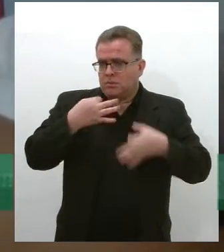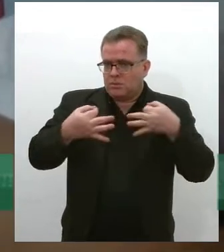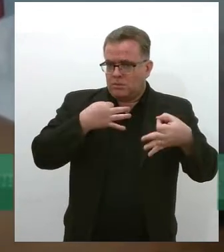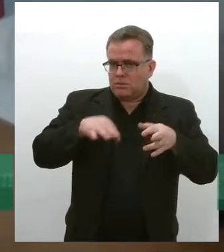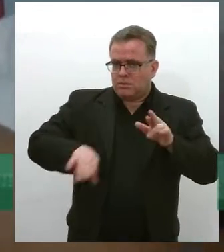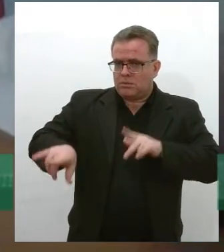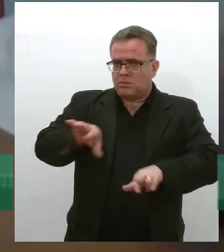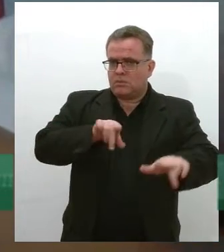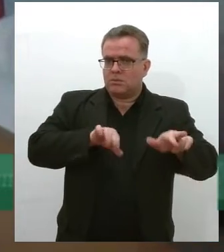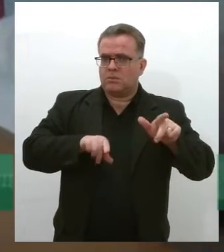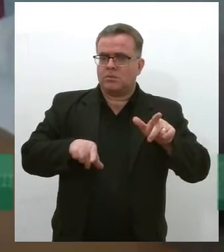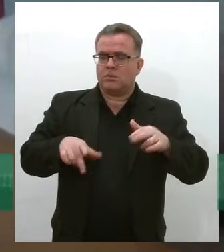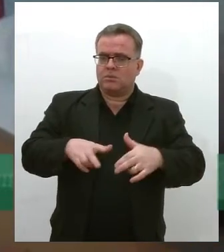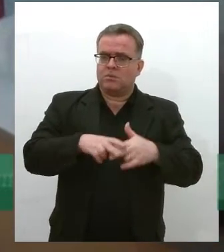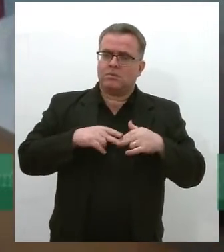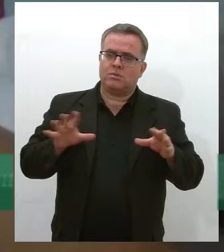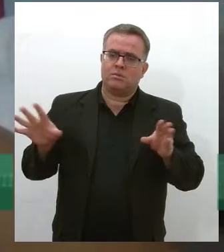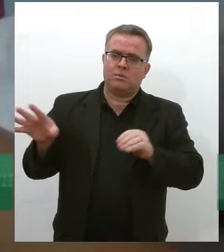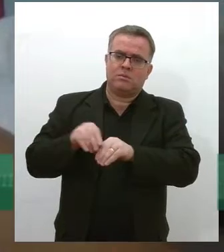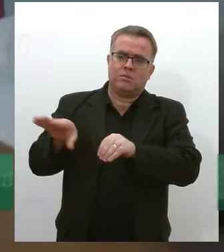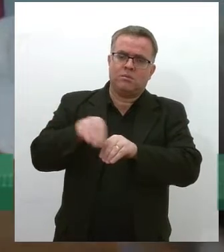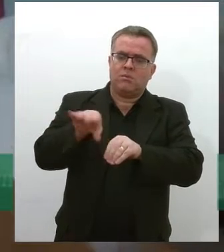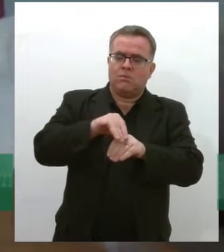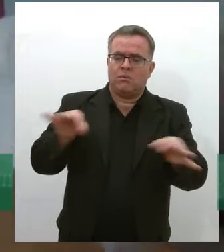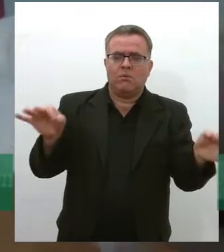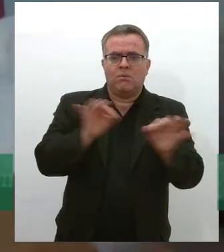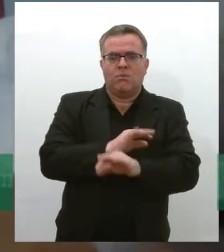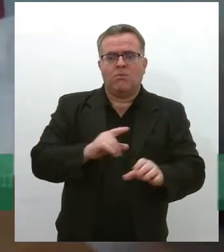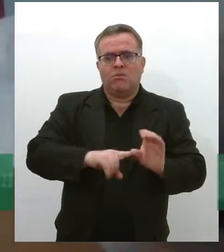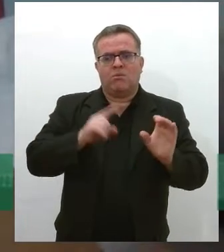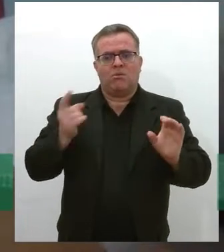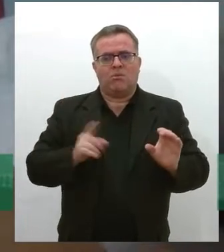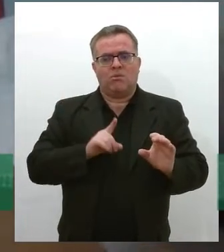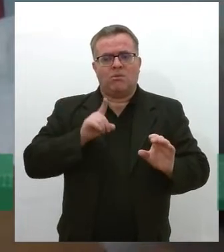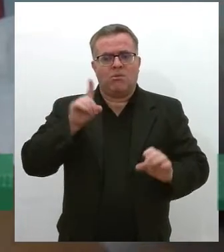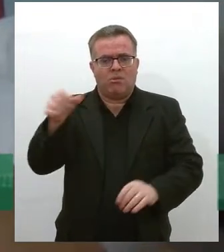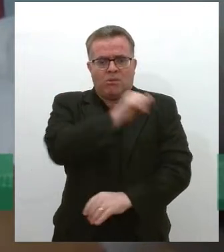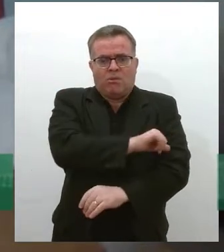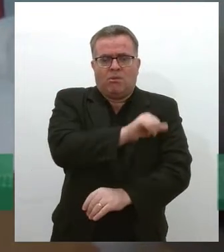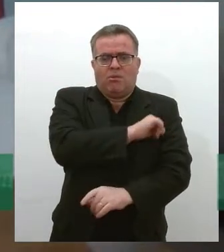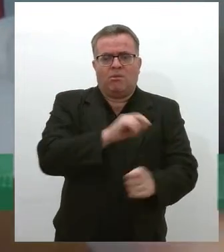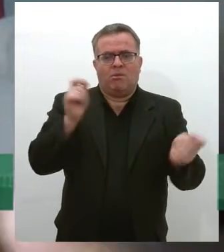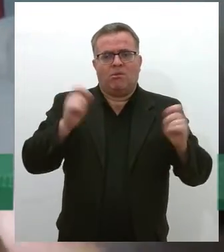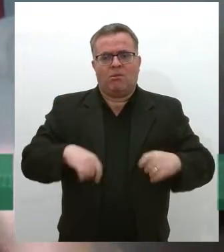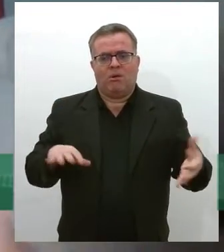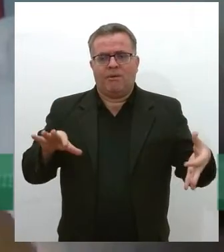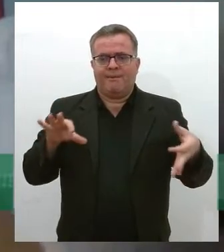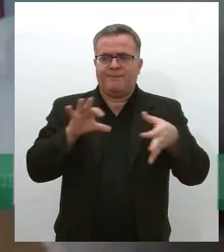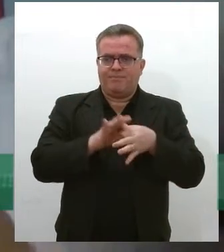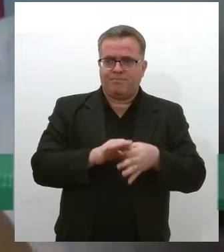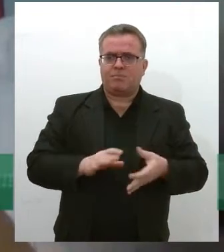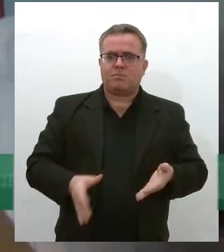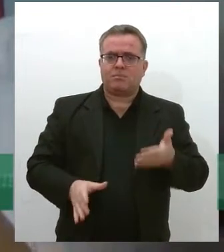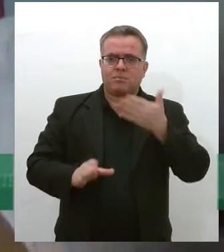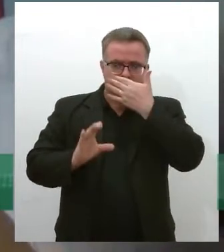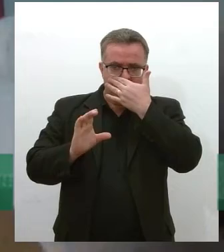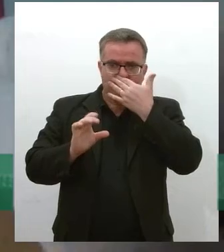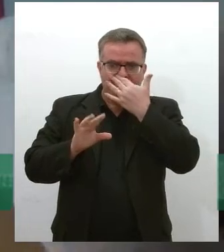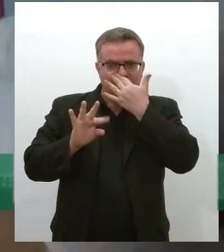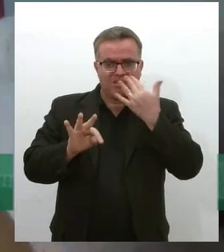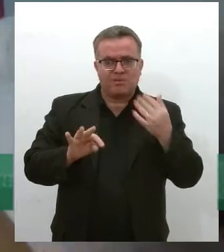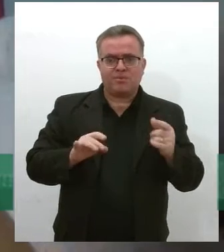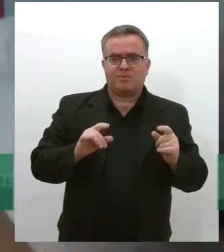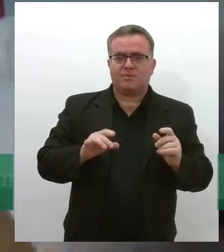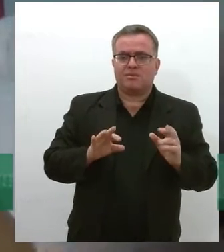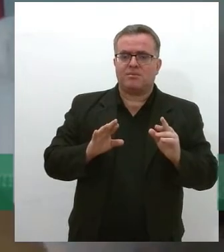se envolveu com a questão da independência lá no Rio de Janeiro, que estava envolvida com a corte, por exemplo, obviamente não é a mesma, não